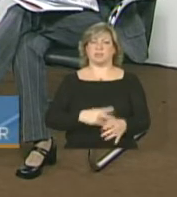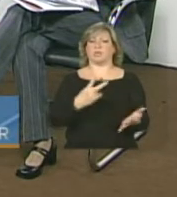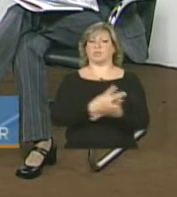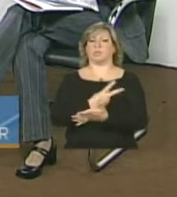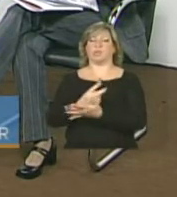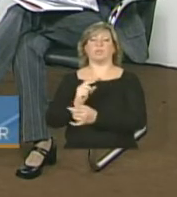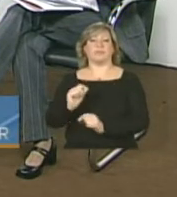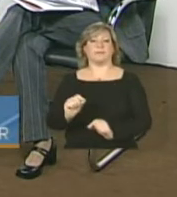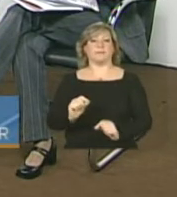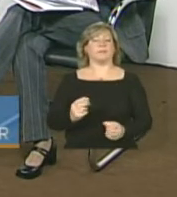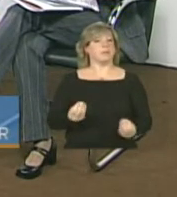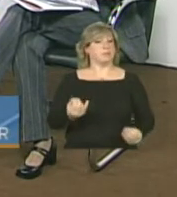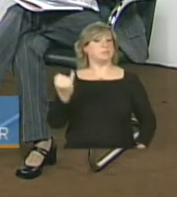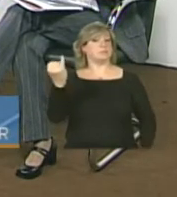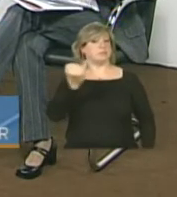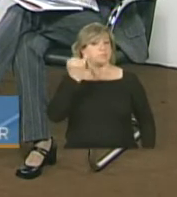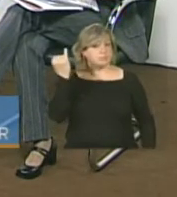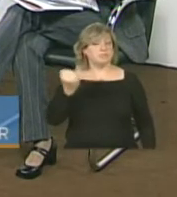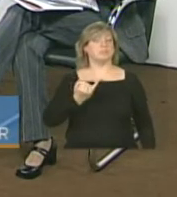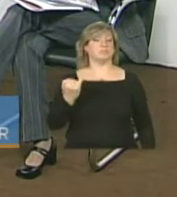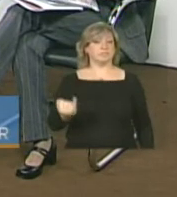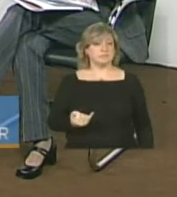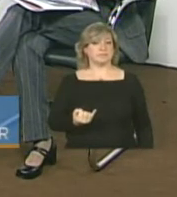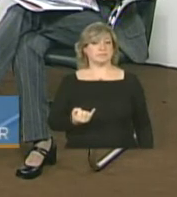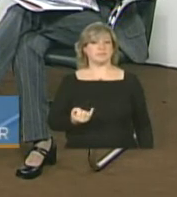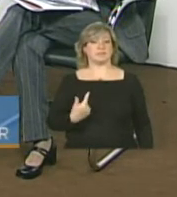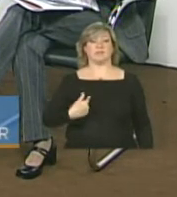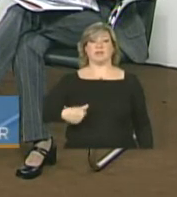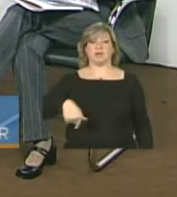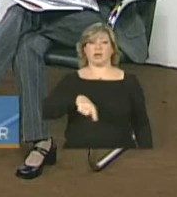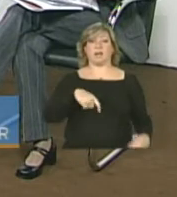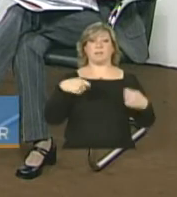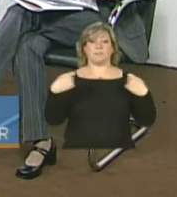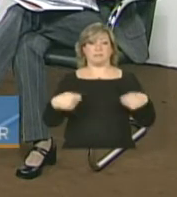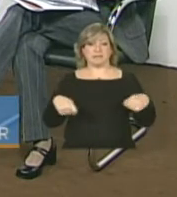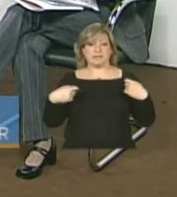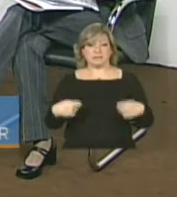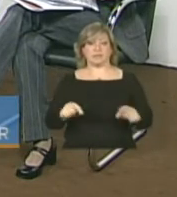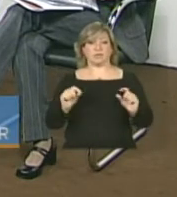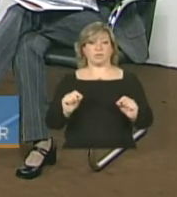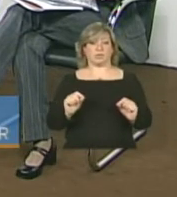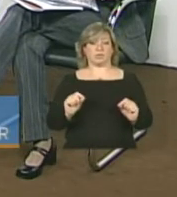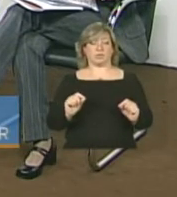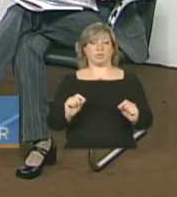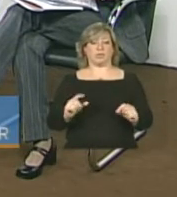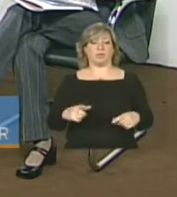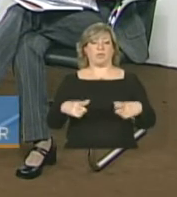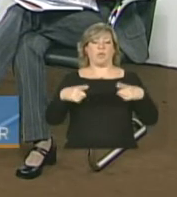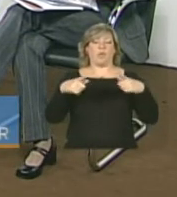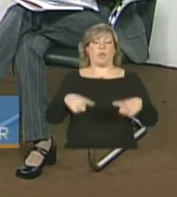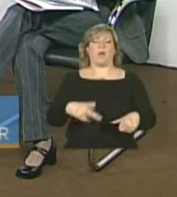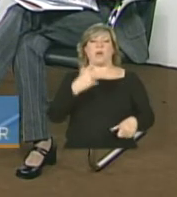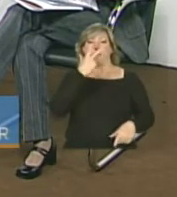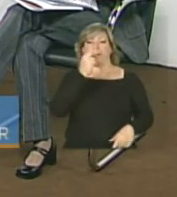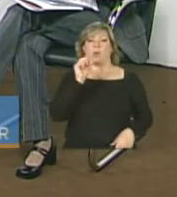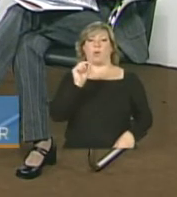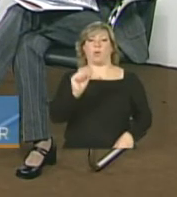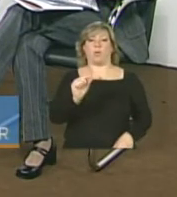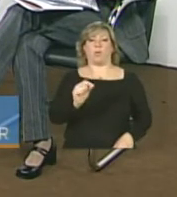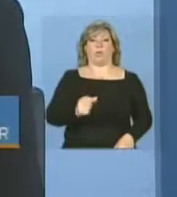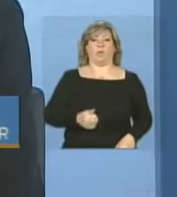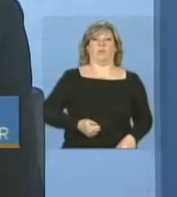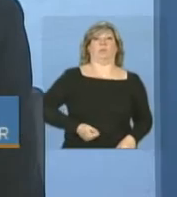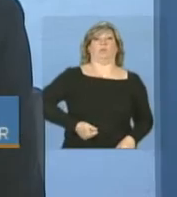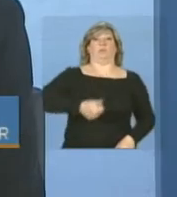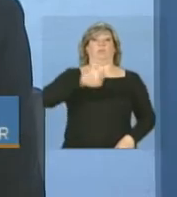sobre a importância de sairmos deste lugar que não é honroso, de primeiro lugar no mundo